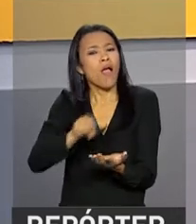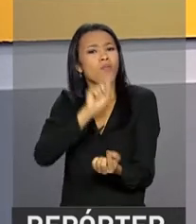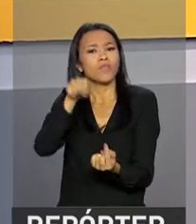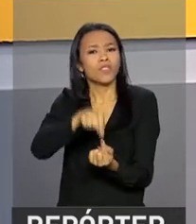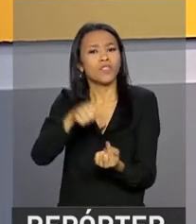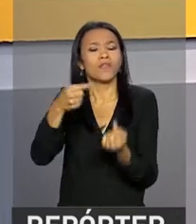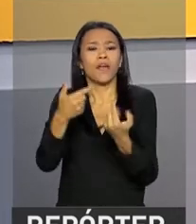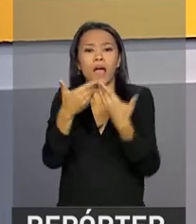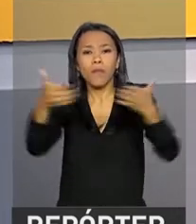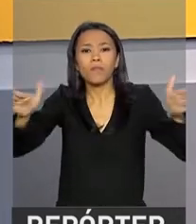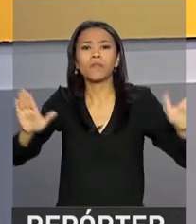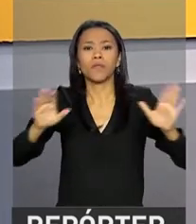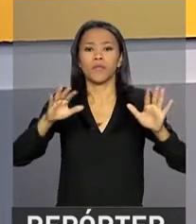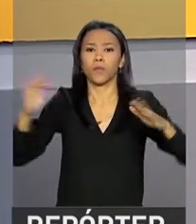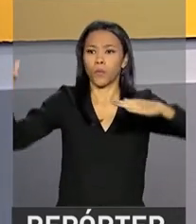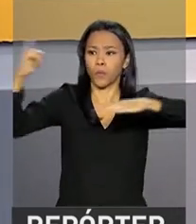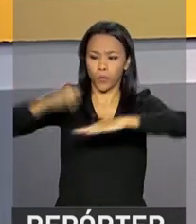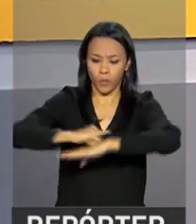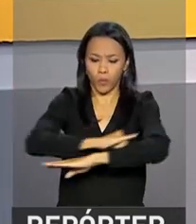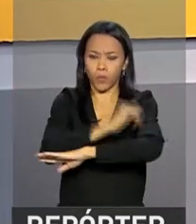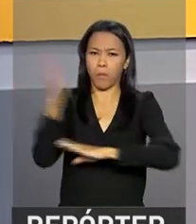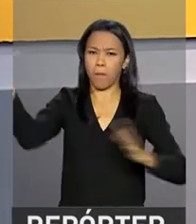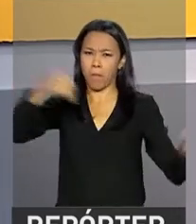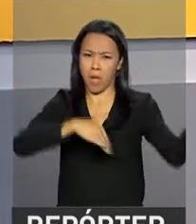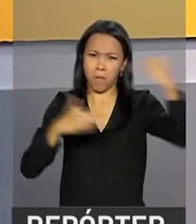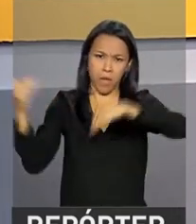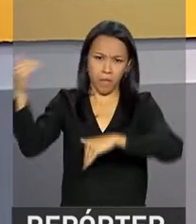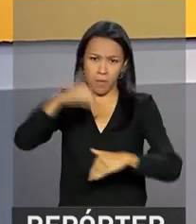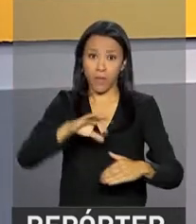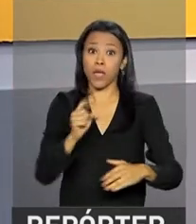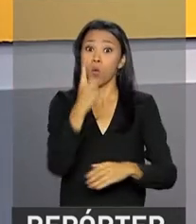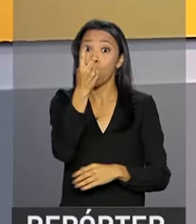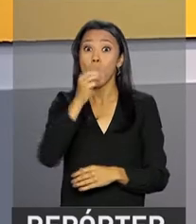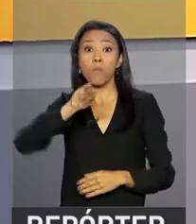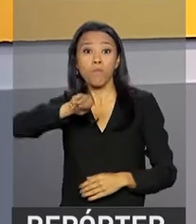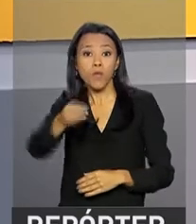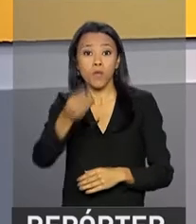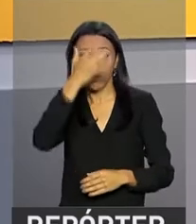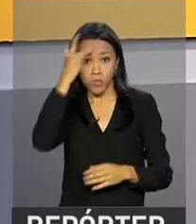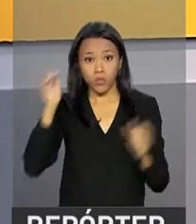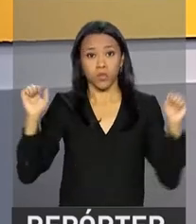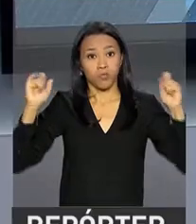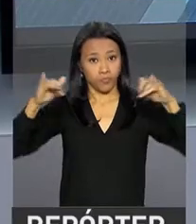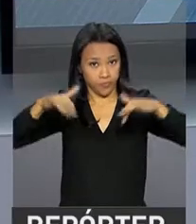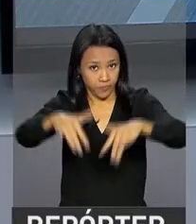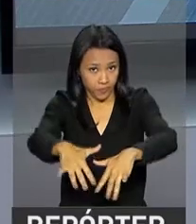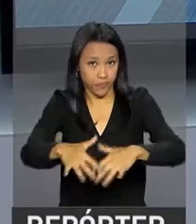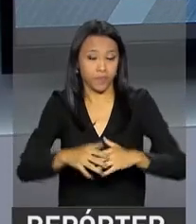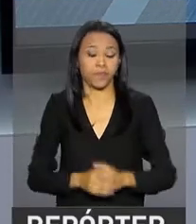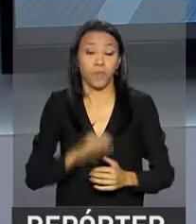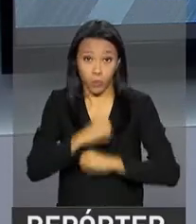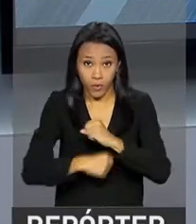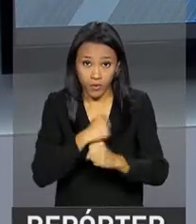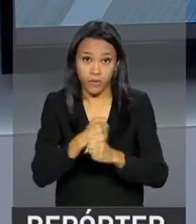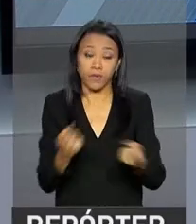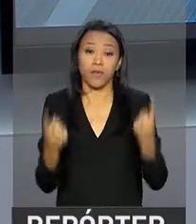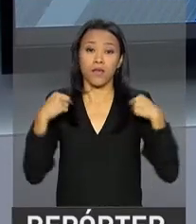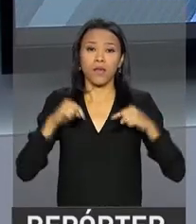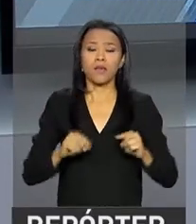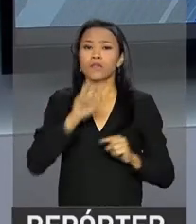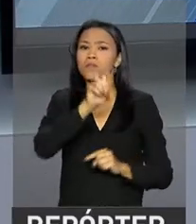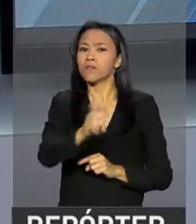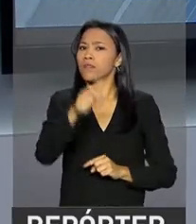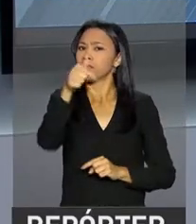internacionalizar o aeroporto que movimenta cerca de um milhão de passageiros por ano 57